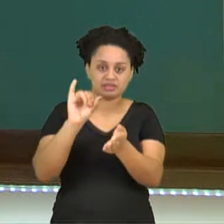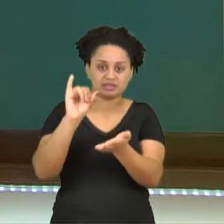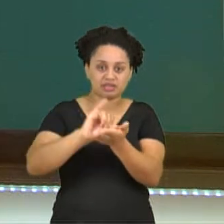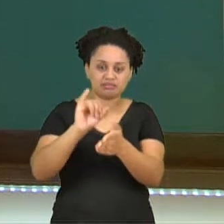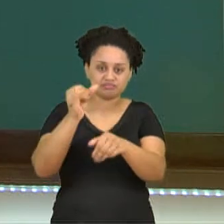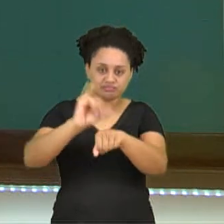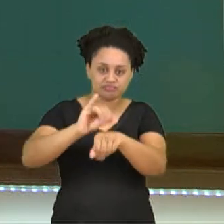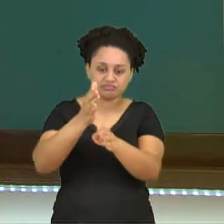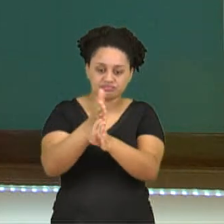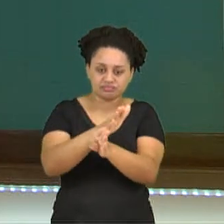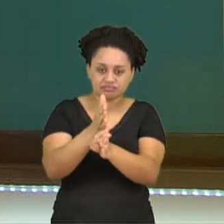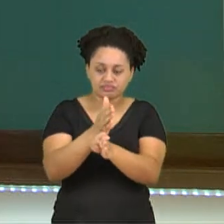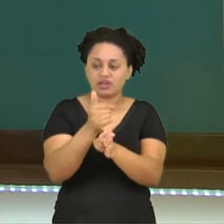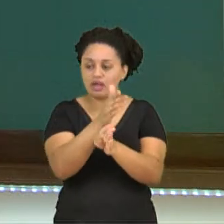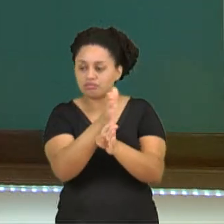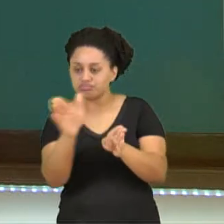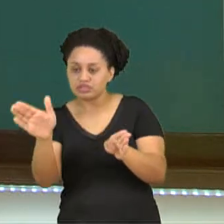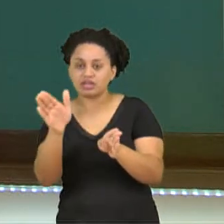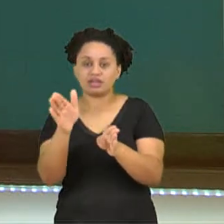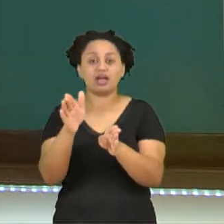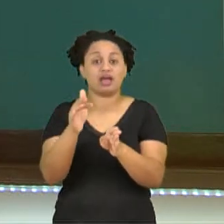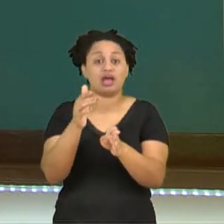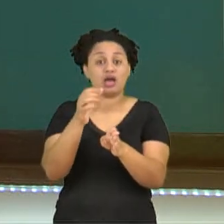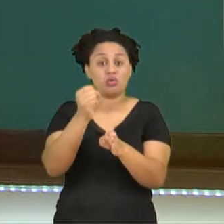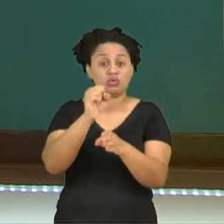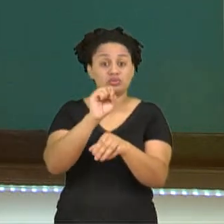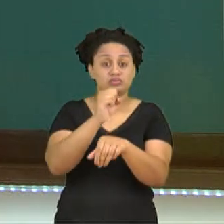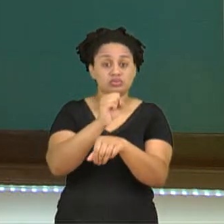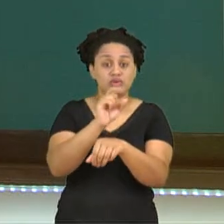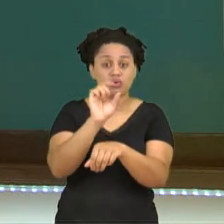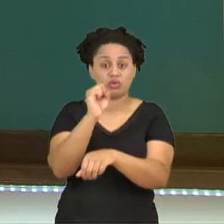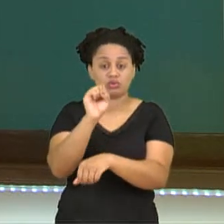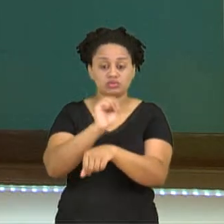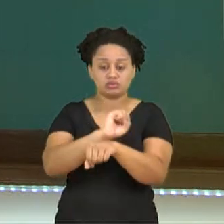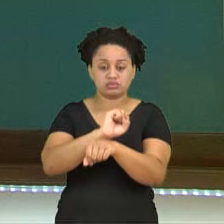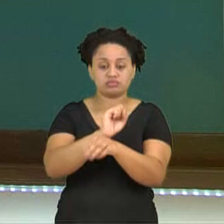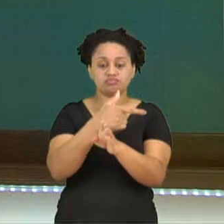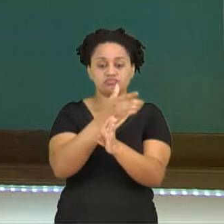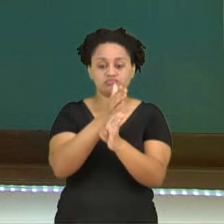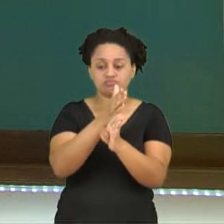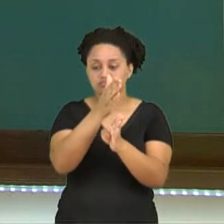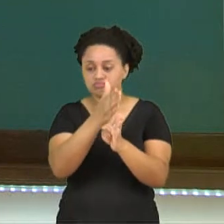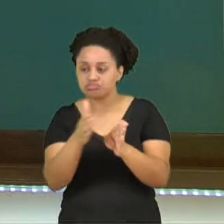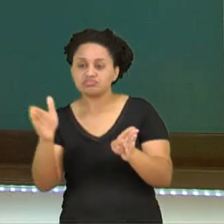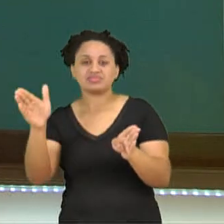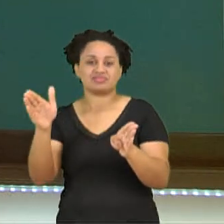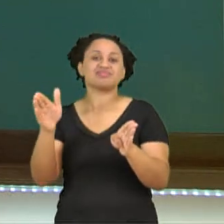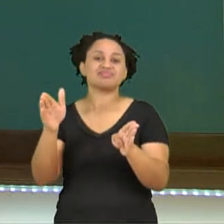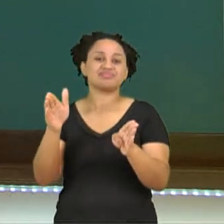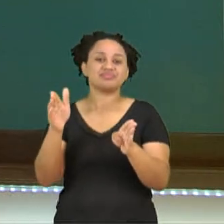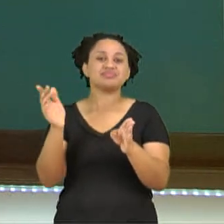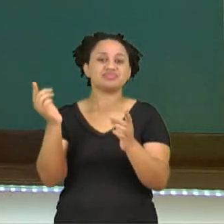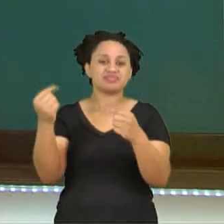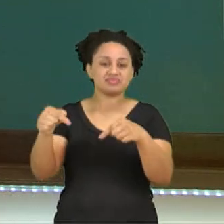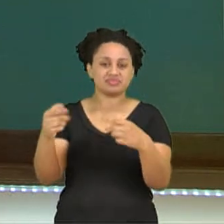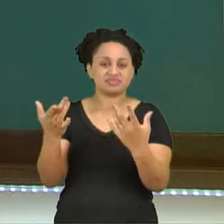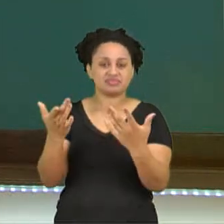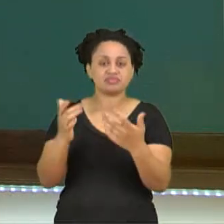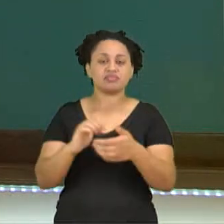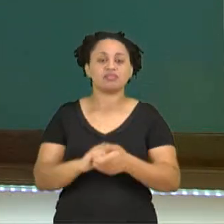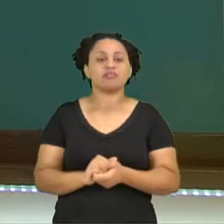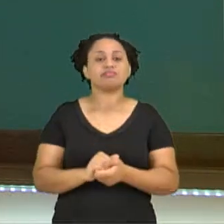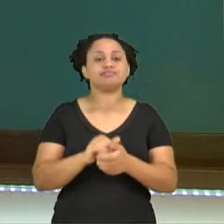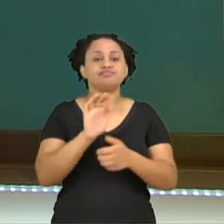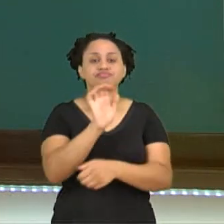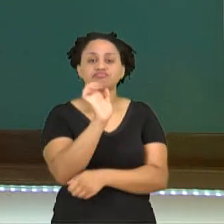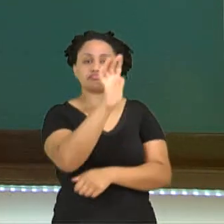muito ágil, você precisa ter uma agilidade muito grande, tanto tradicional, basquetebol tradicional, como o